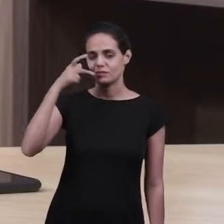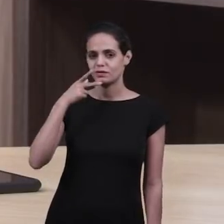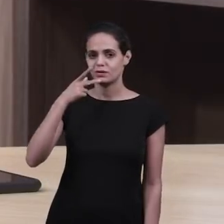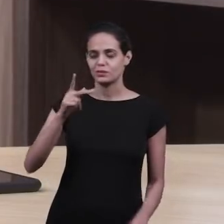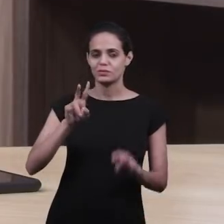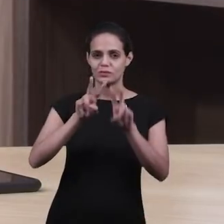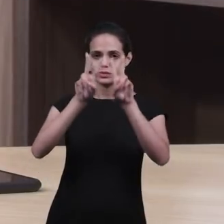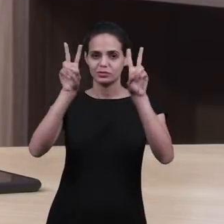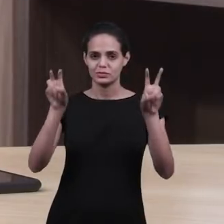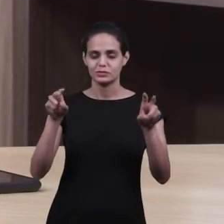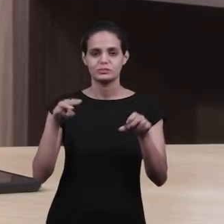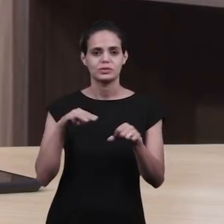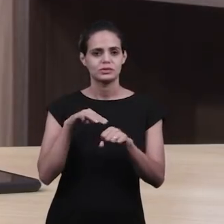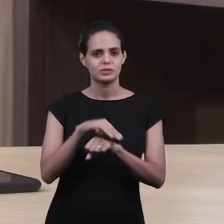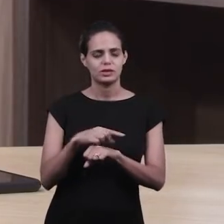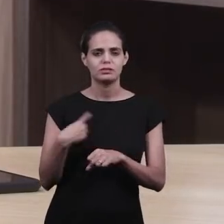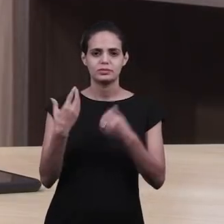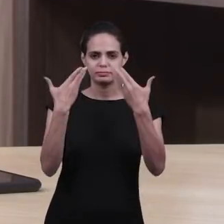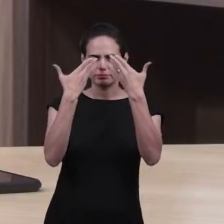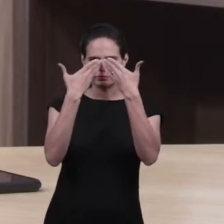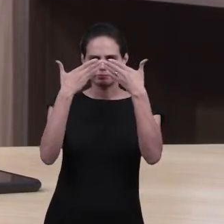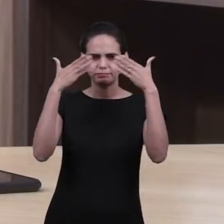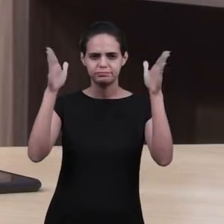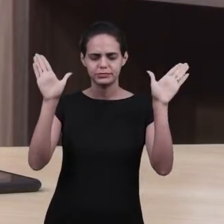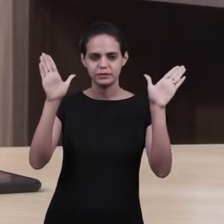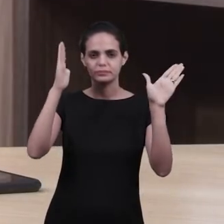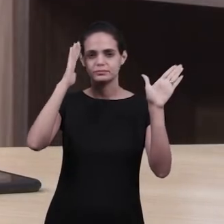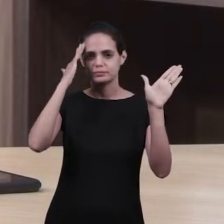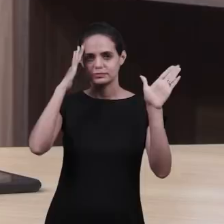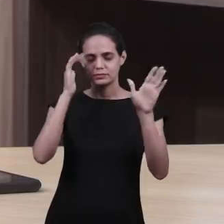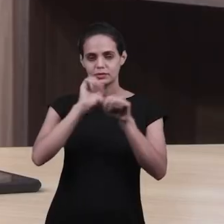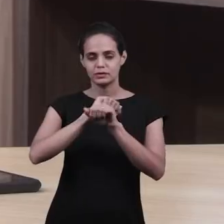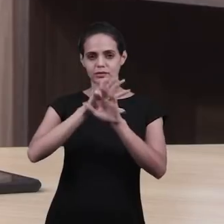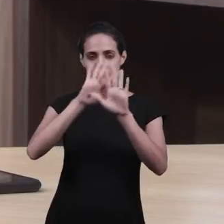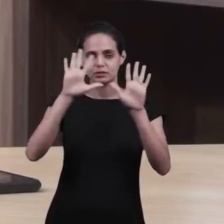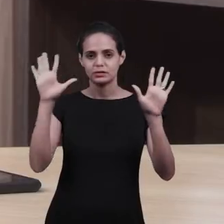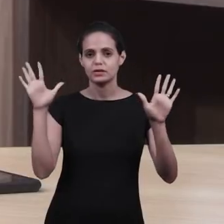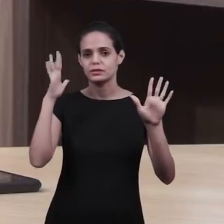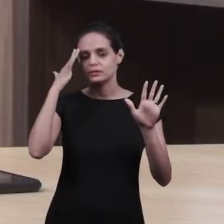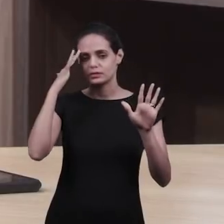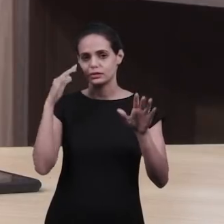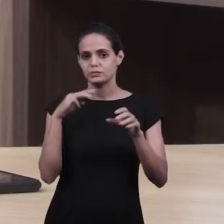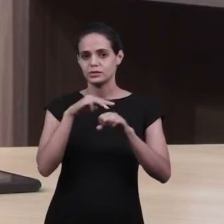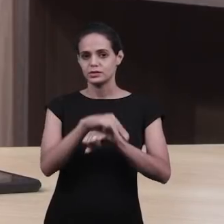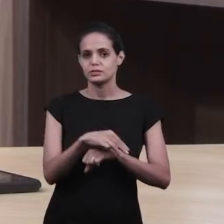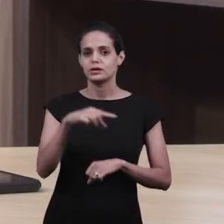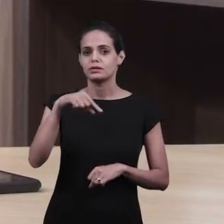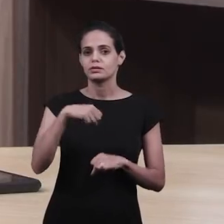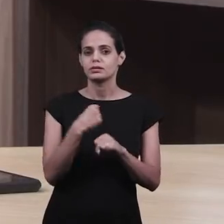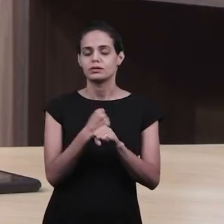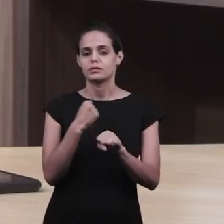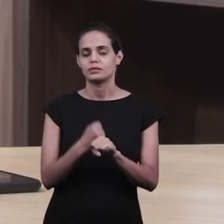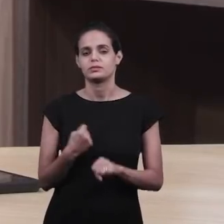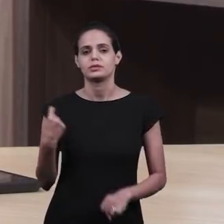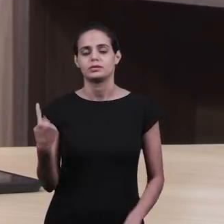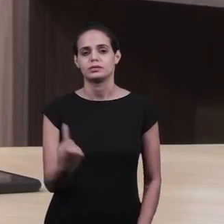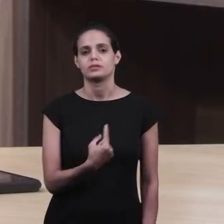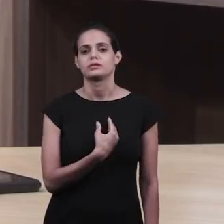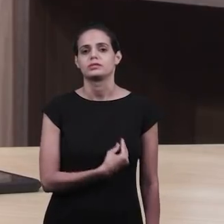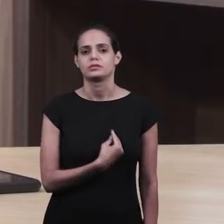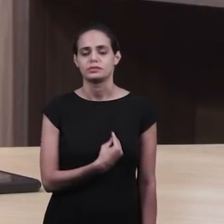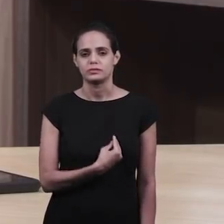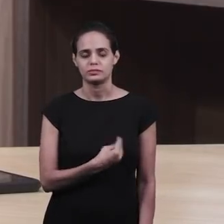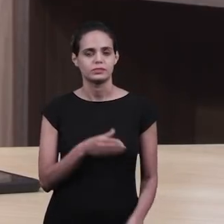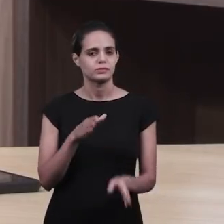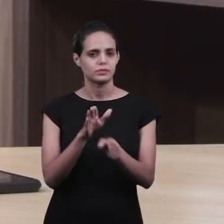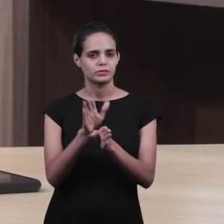introdução, abre os nossos olhos para entendermos qual é a realidade do ministério nesta obra que nós vivemos. E eu recomendo que